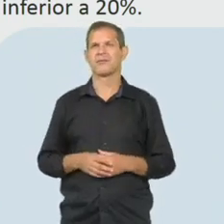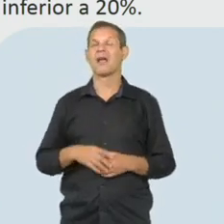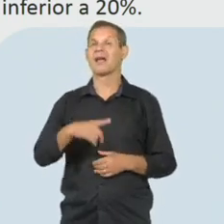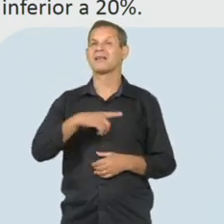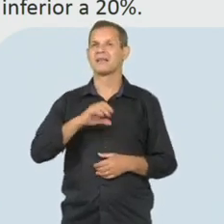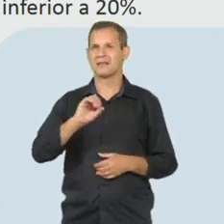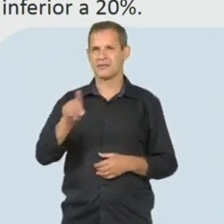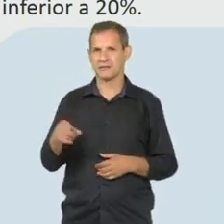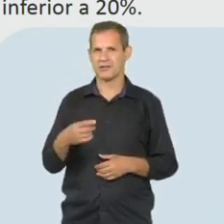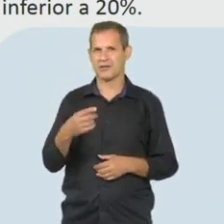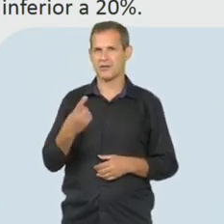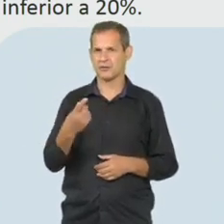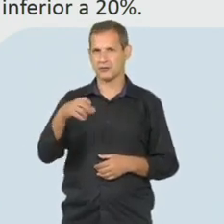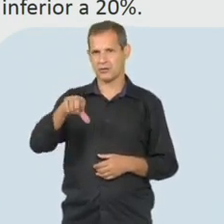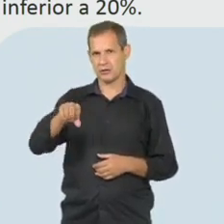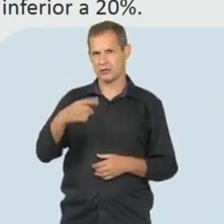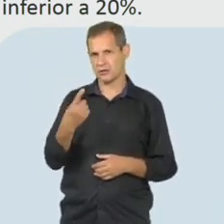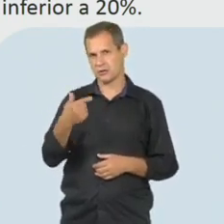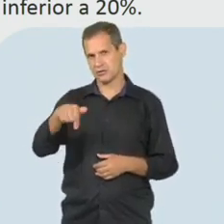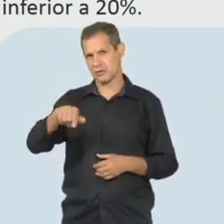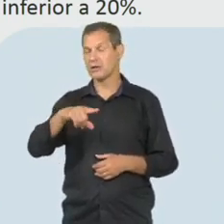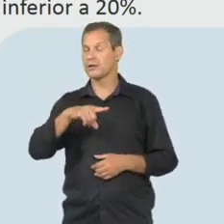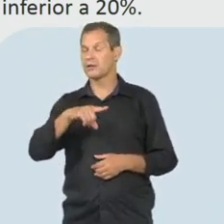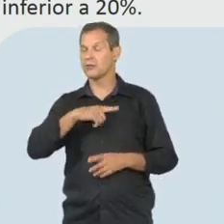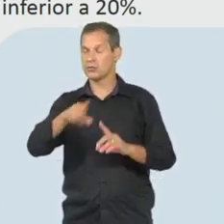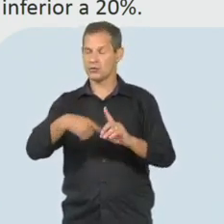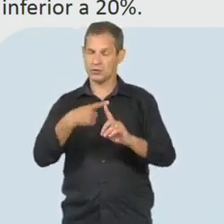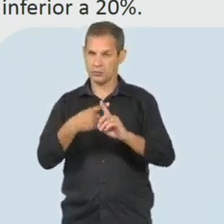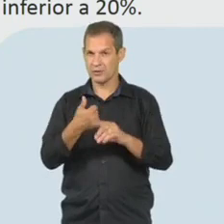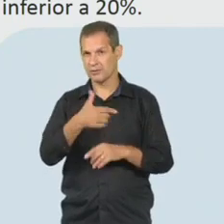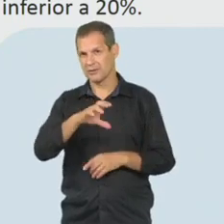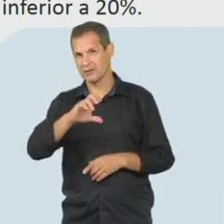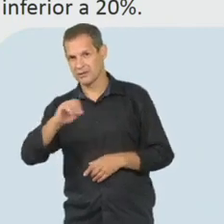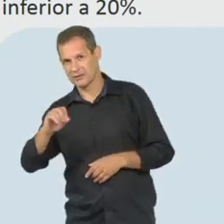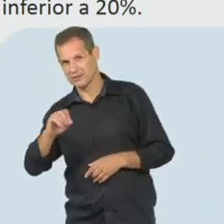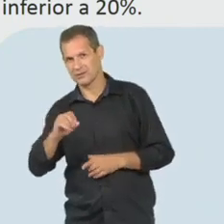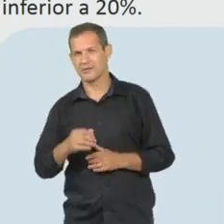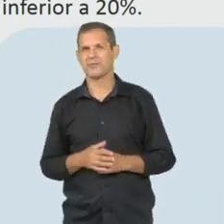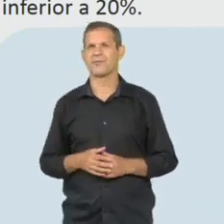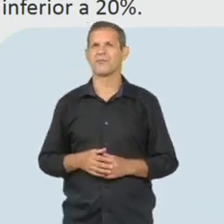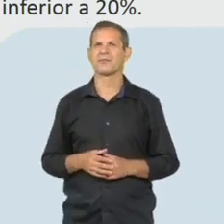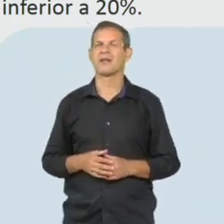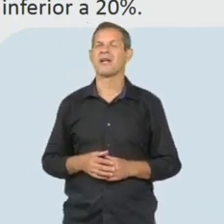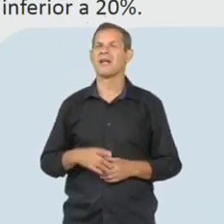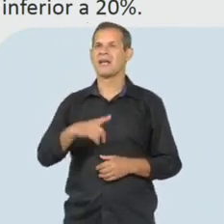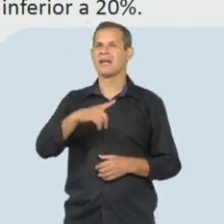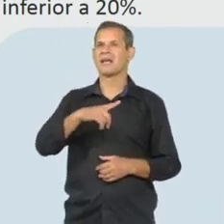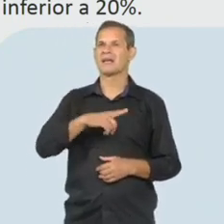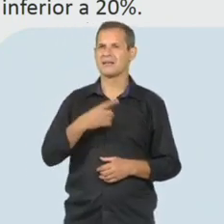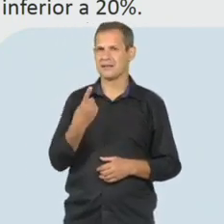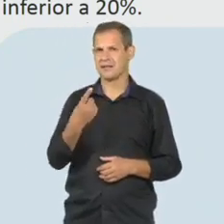dar 0,1917. É claro, a gente tem que multiplicar isso aqui por 100, que vai gerar